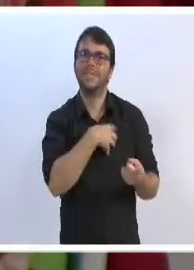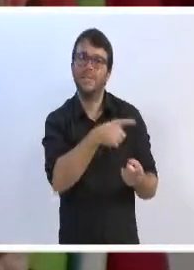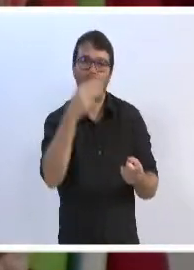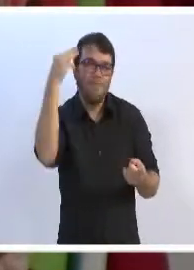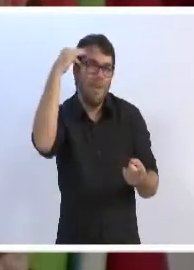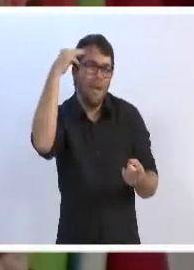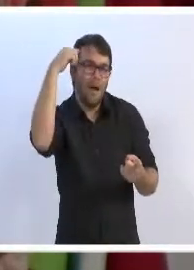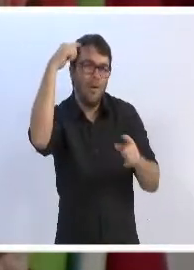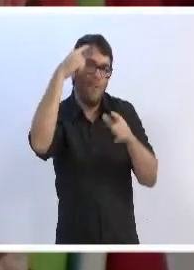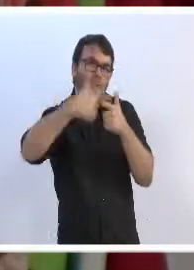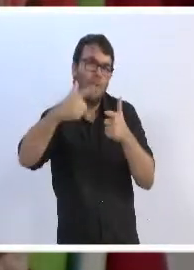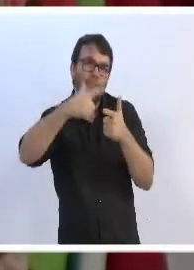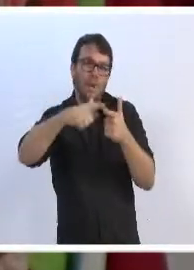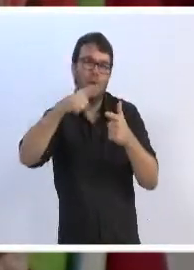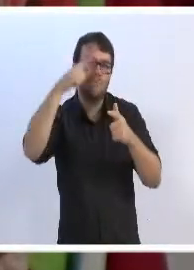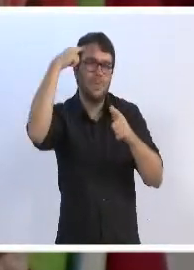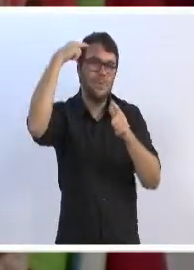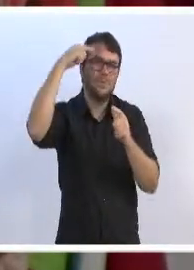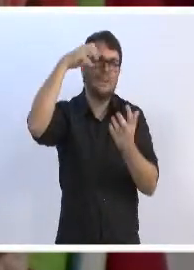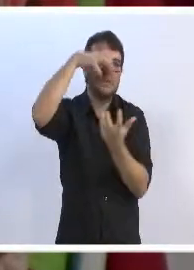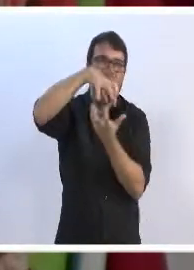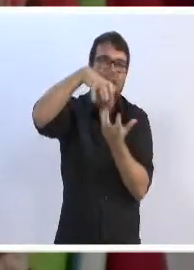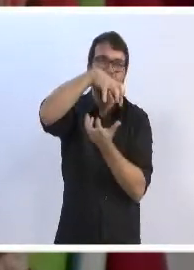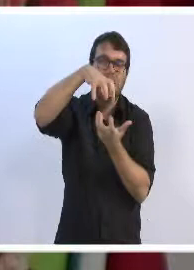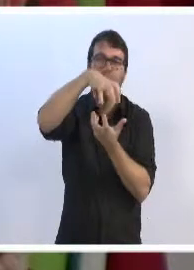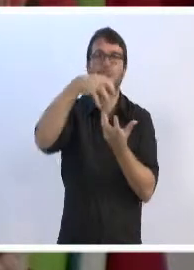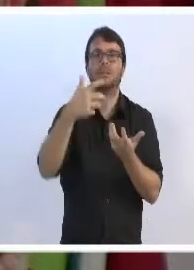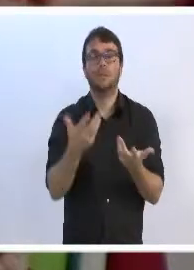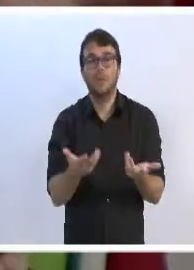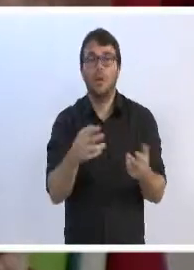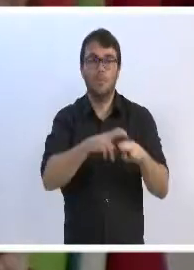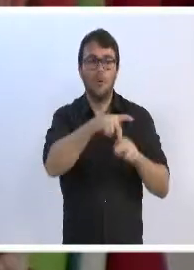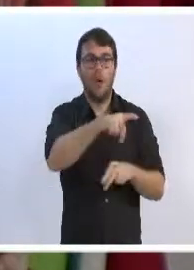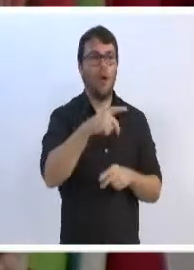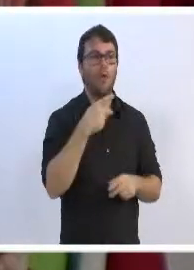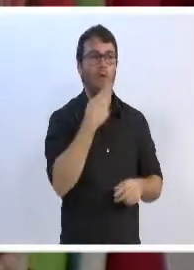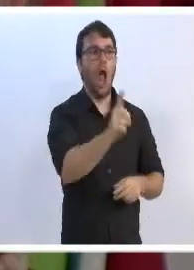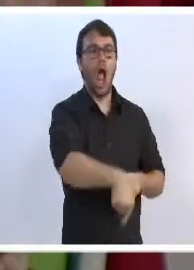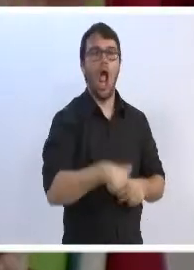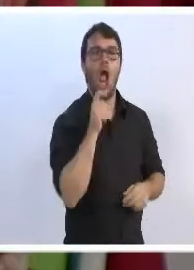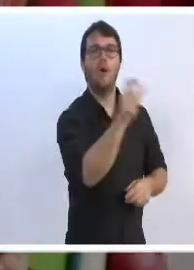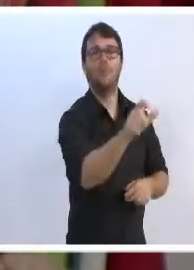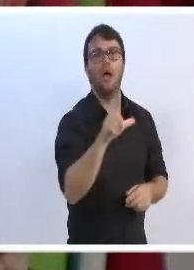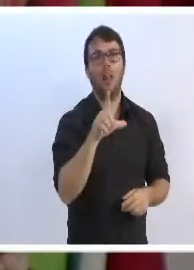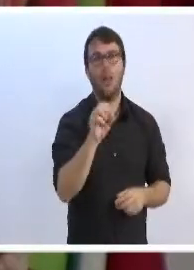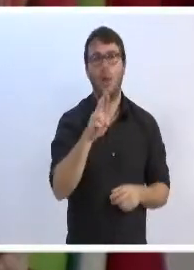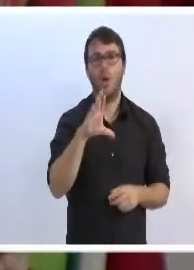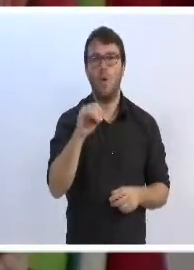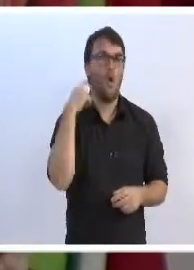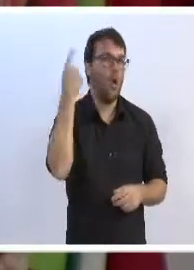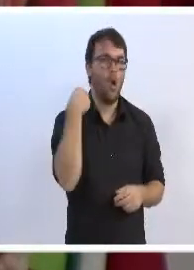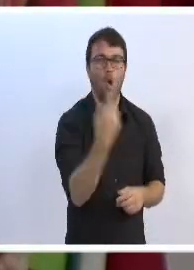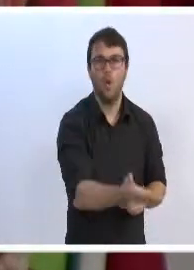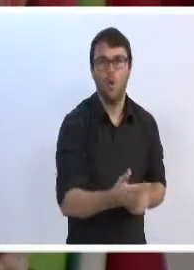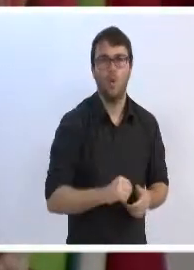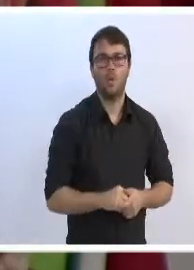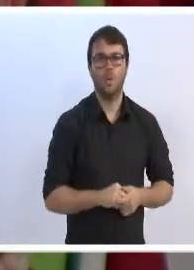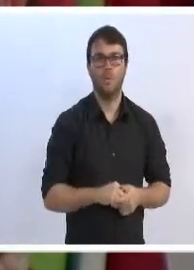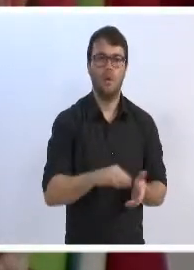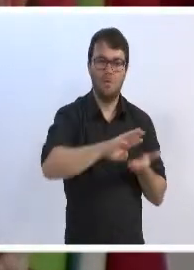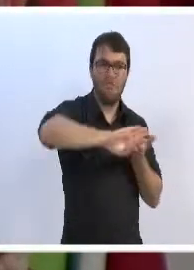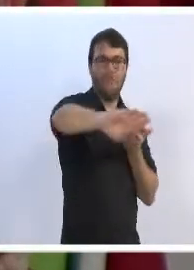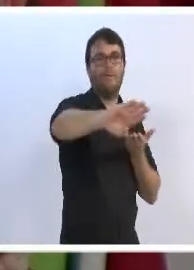mental e muitas vezes ele é tachado de louco ele é marginalizado é deixado de lado da nossa sociedade